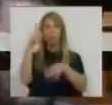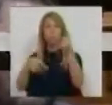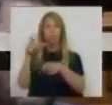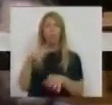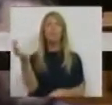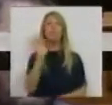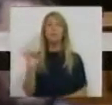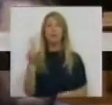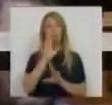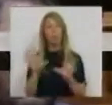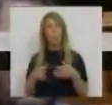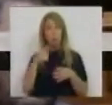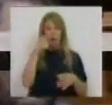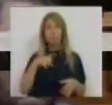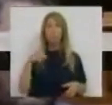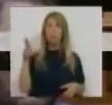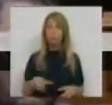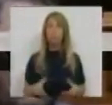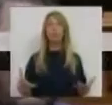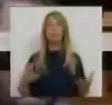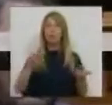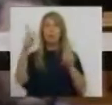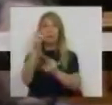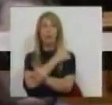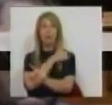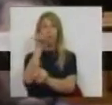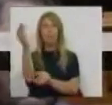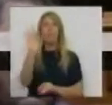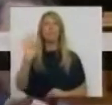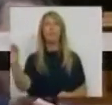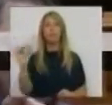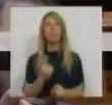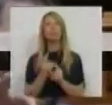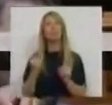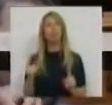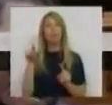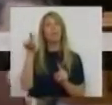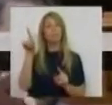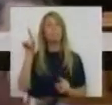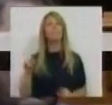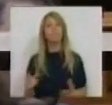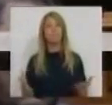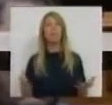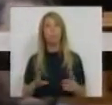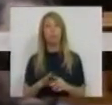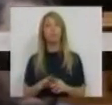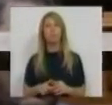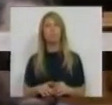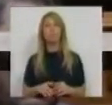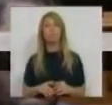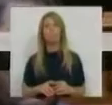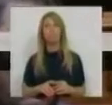também com a comunidade portuguesa radicada em França, porque foi entre eles também que estes